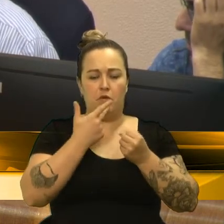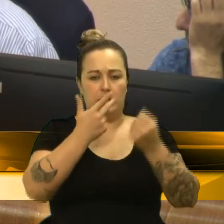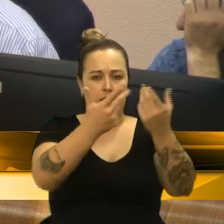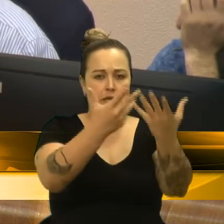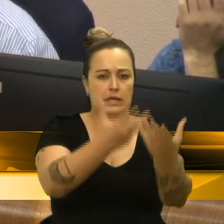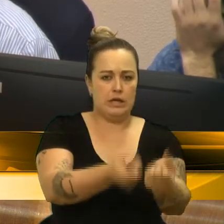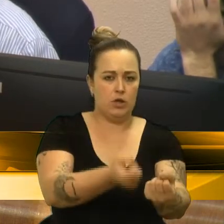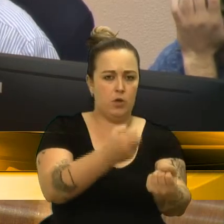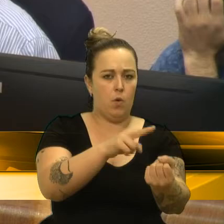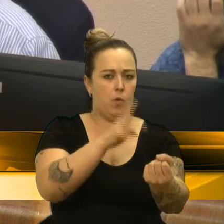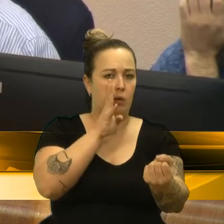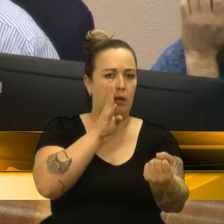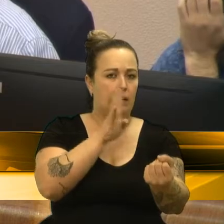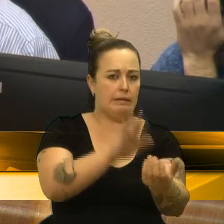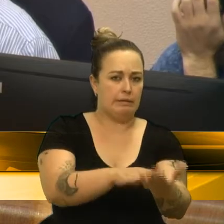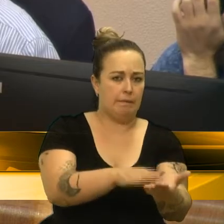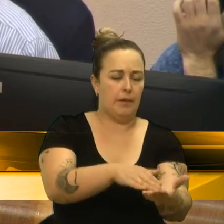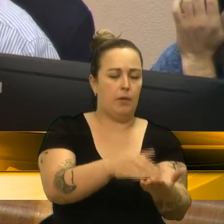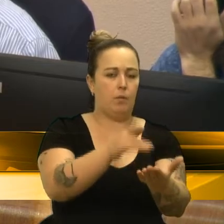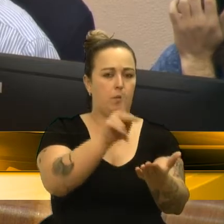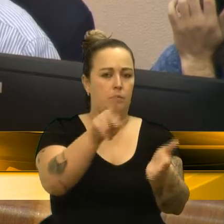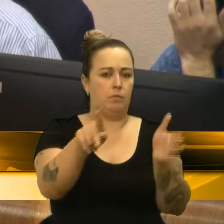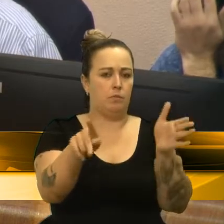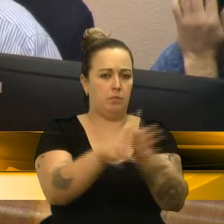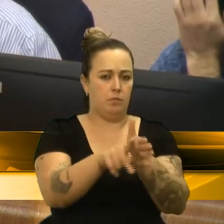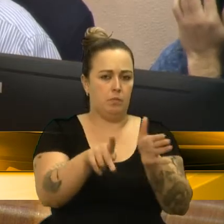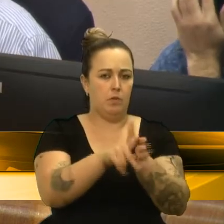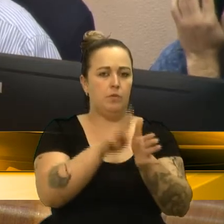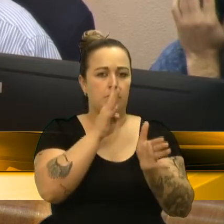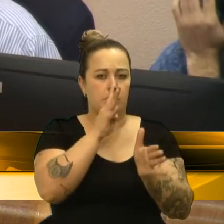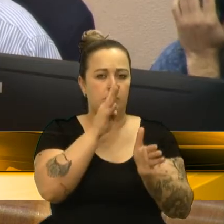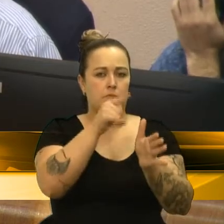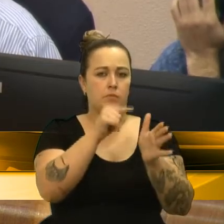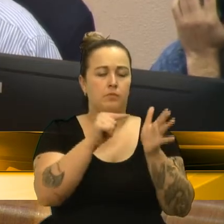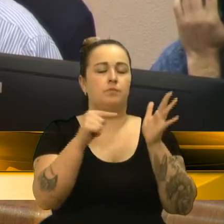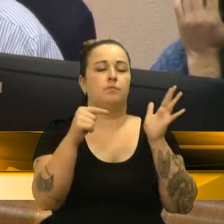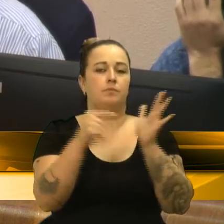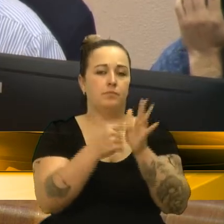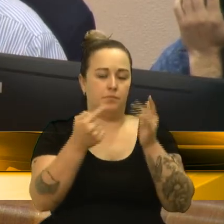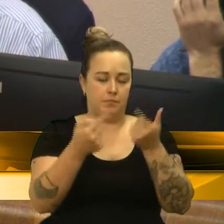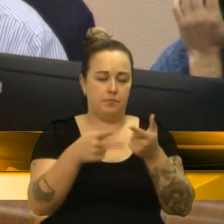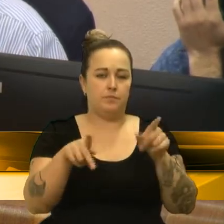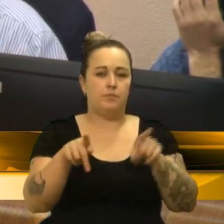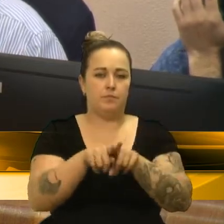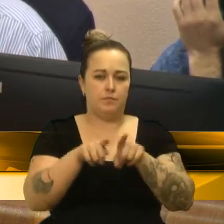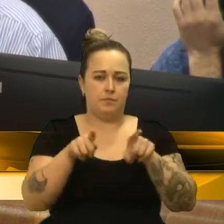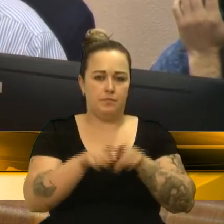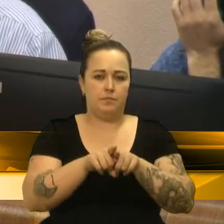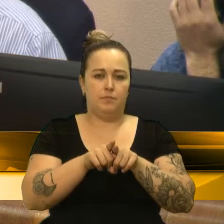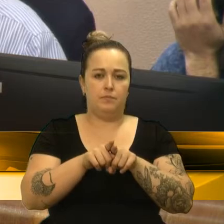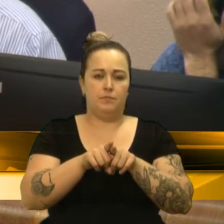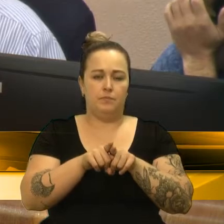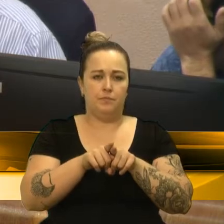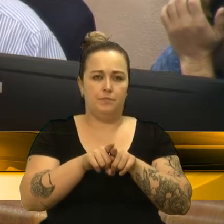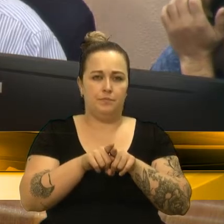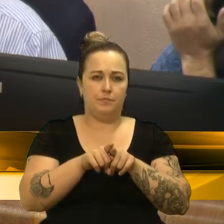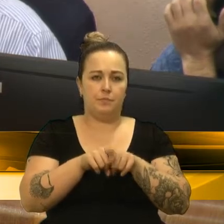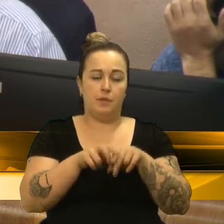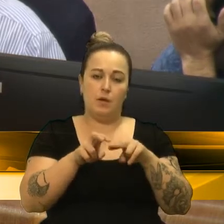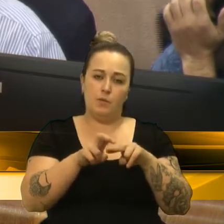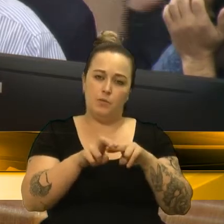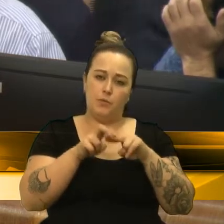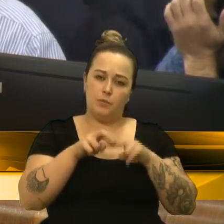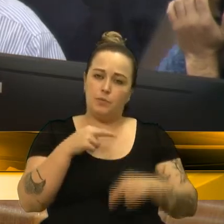do processo de impeachment, de acordo com o decreto-lei e com o regimento interno da Casa Legislativa. Assim sendo,